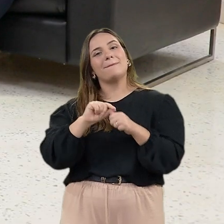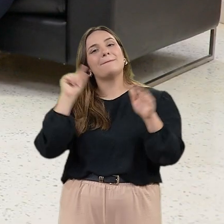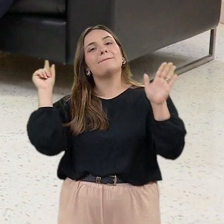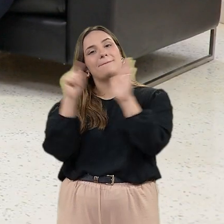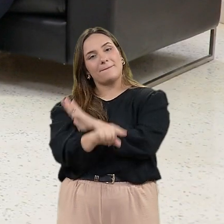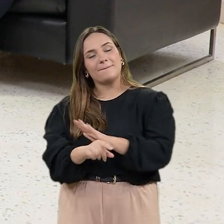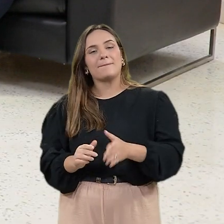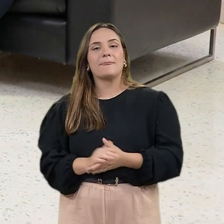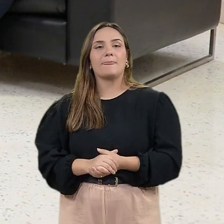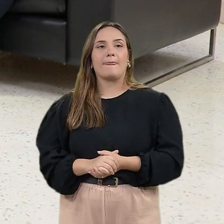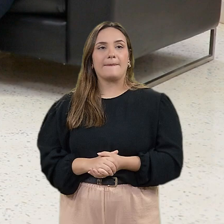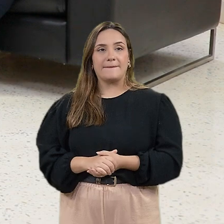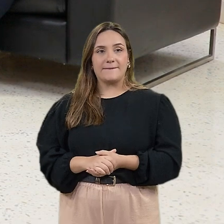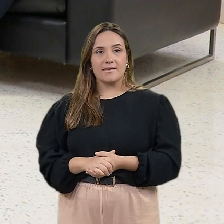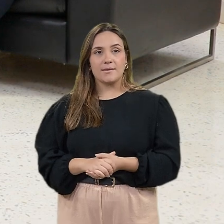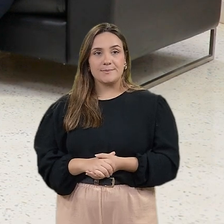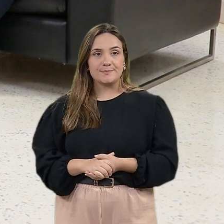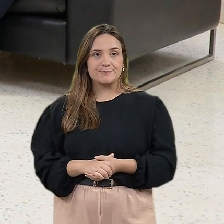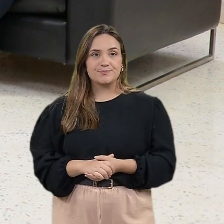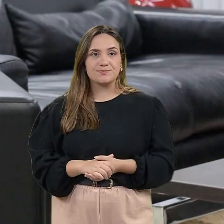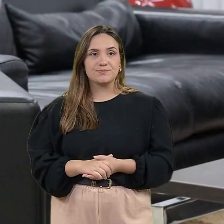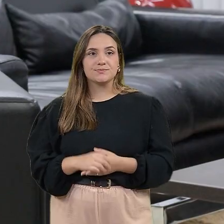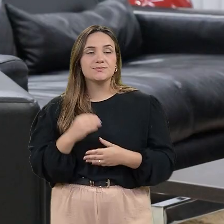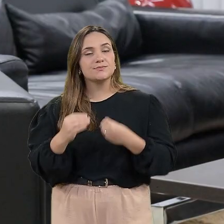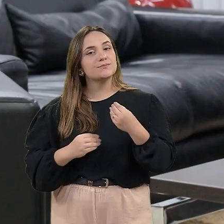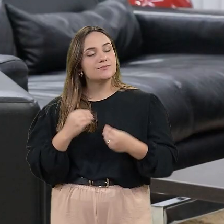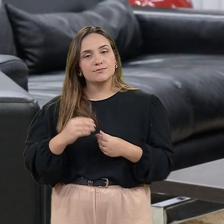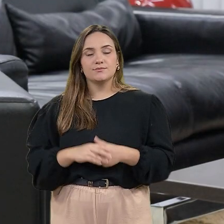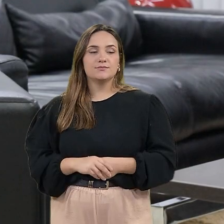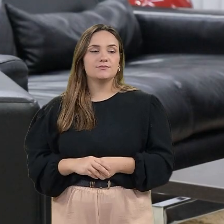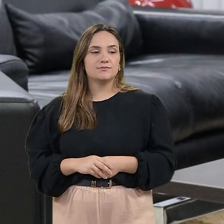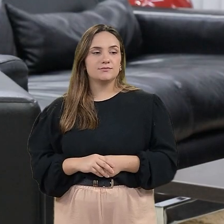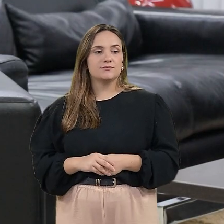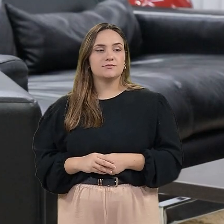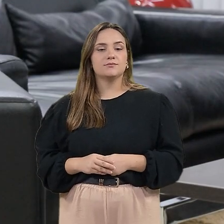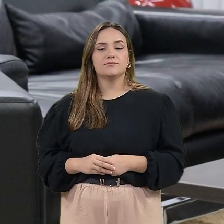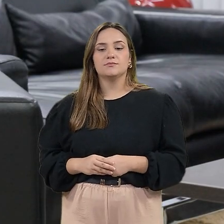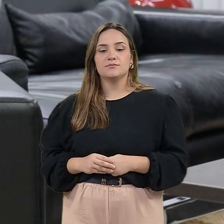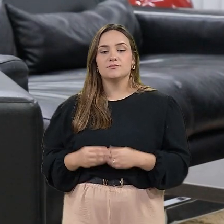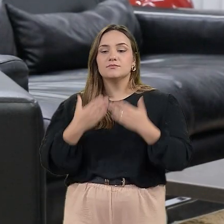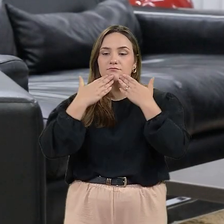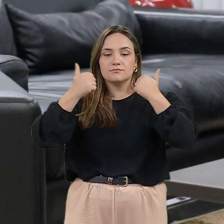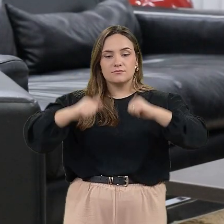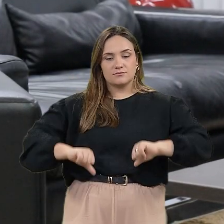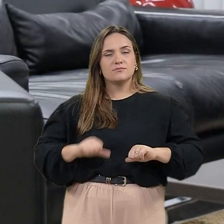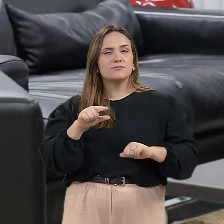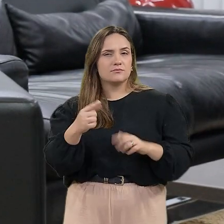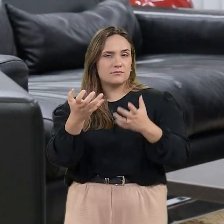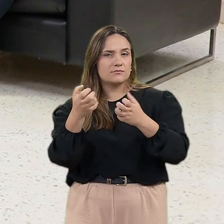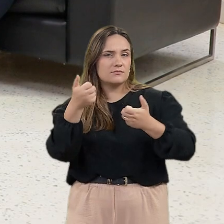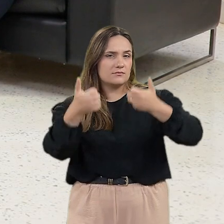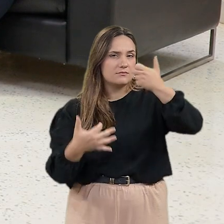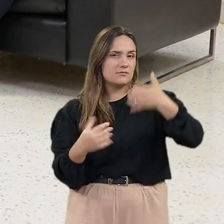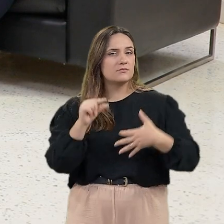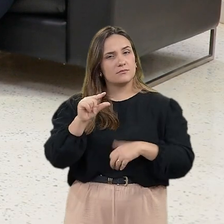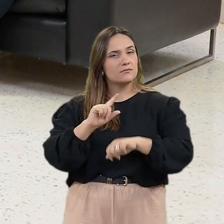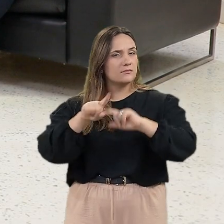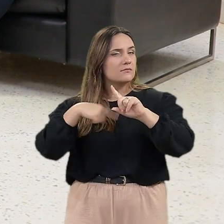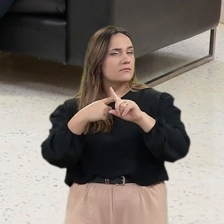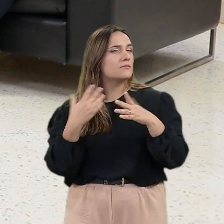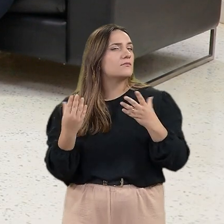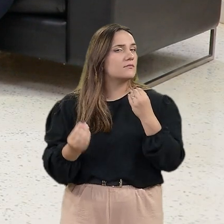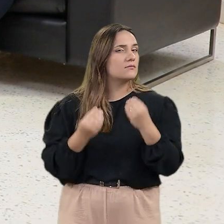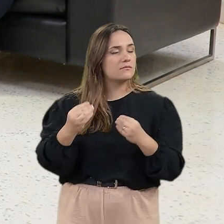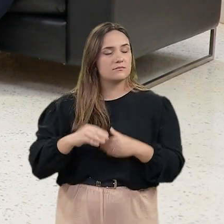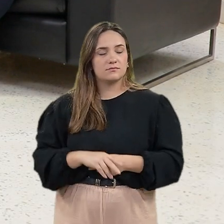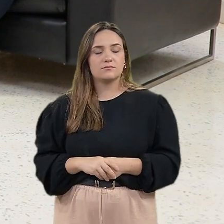segunda questão, né, que é essa circunstância qualificadora do homicídio doloso, né? O senhor quer colocar mais alguma coisa em relação